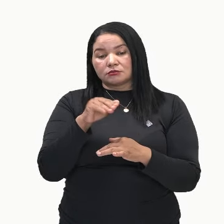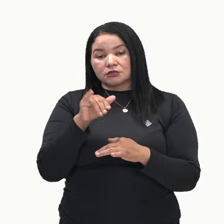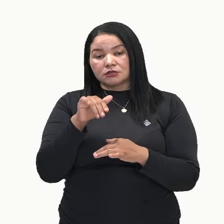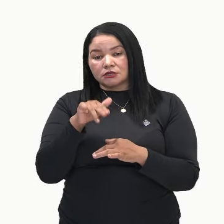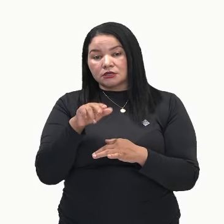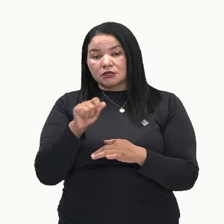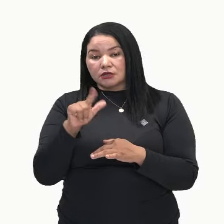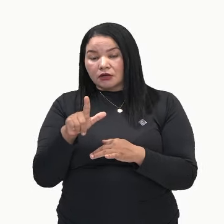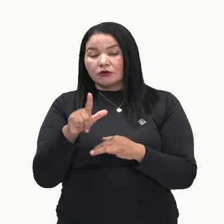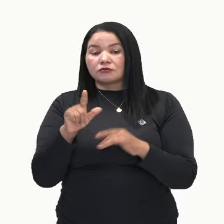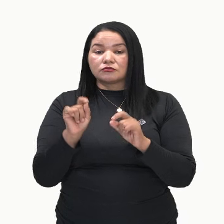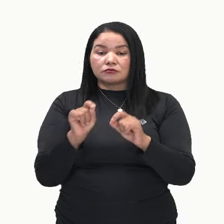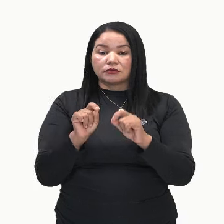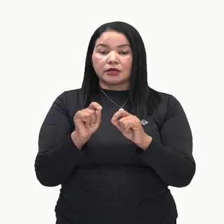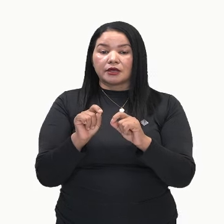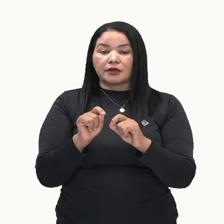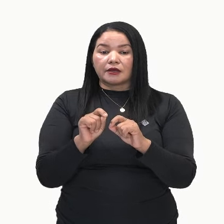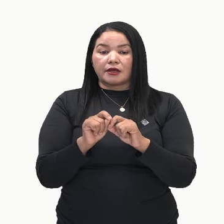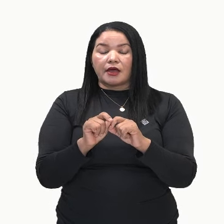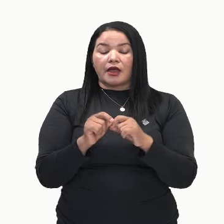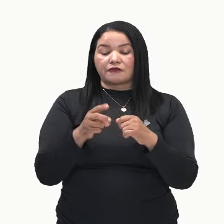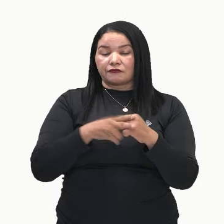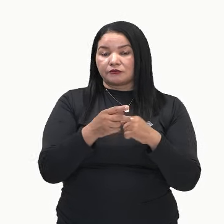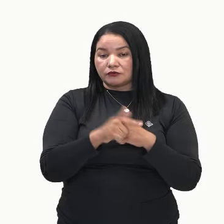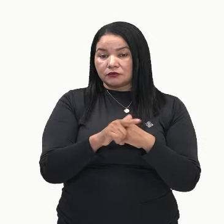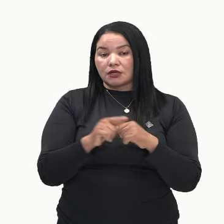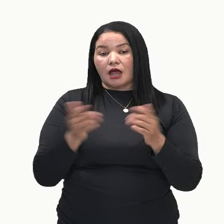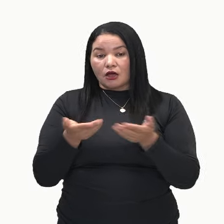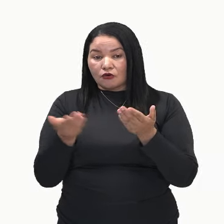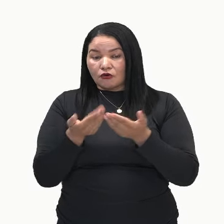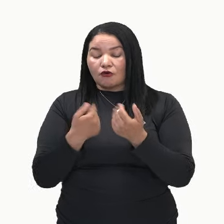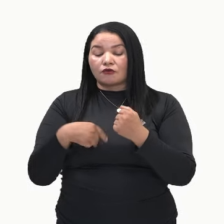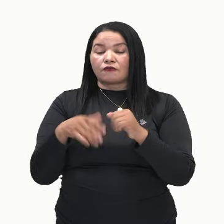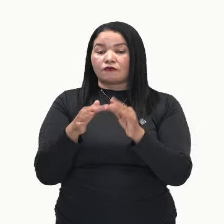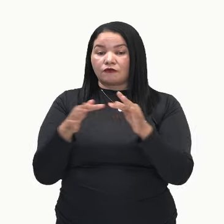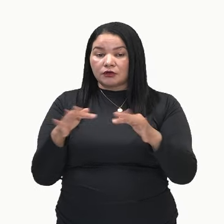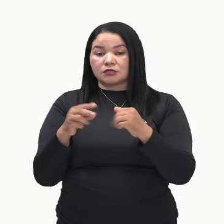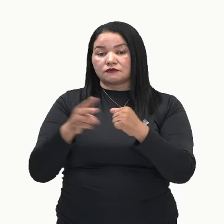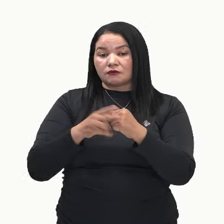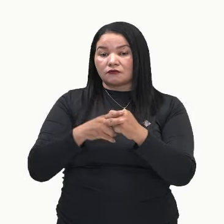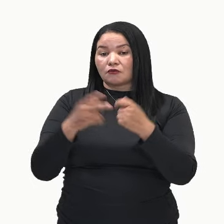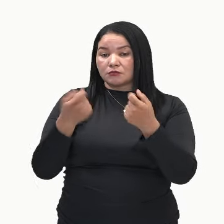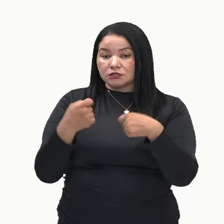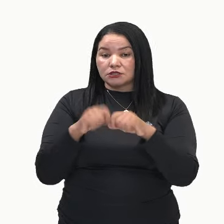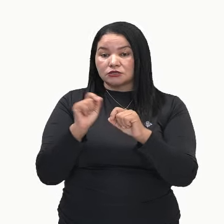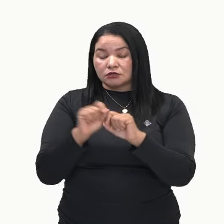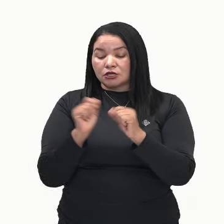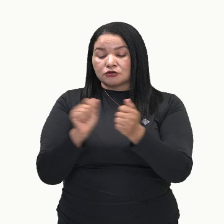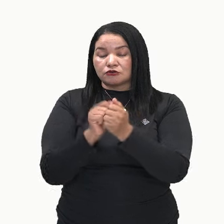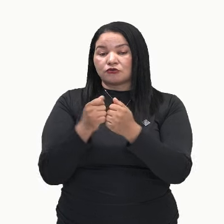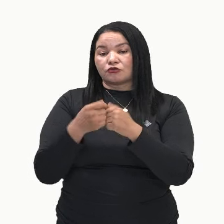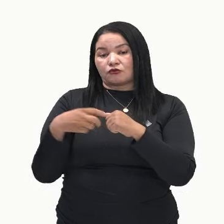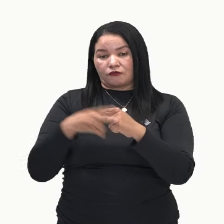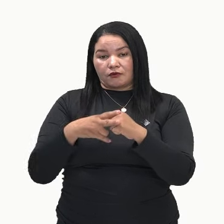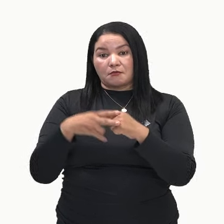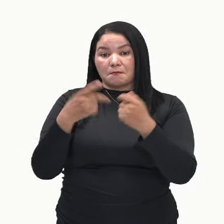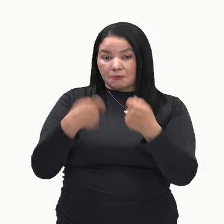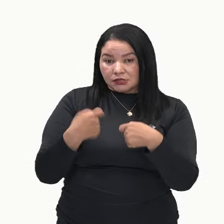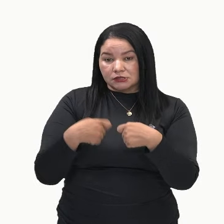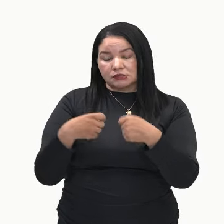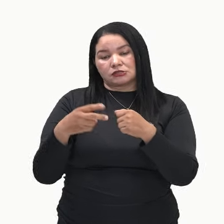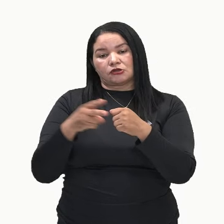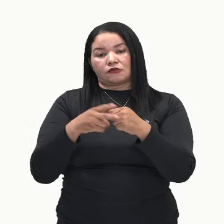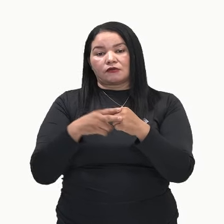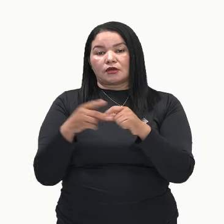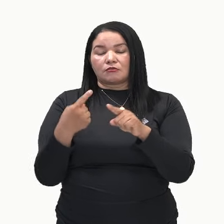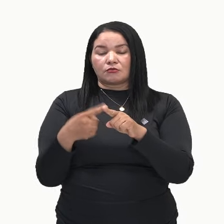constituída em torno de um verbo. Nesse caso aqui, eu preciso dessa ação, desse verbo, né? E ele é o núcleo